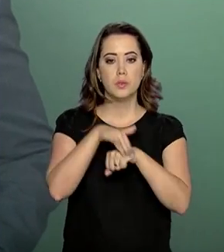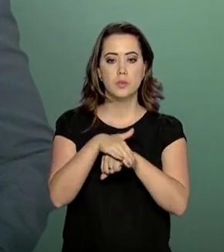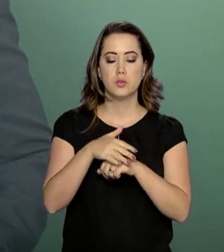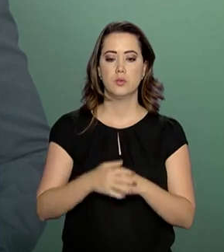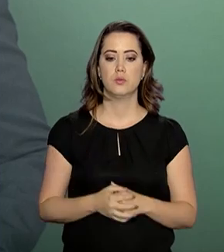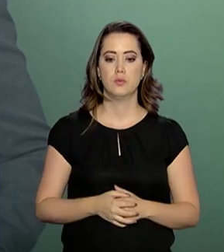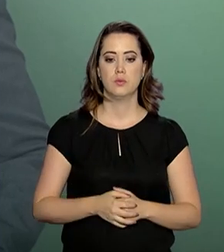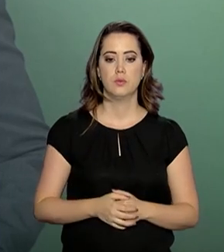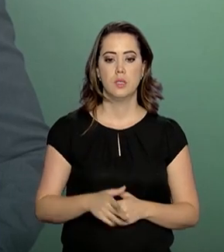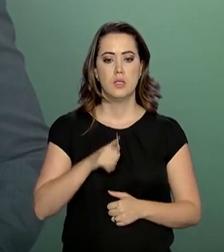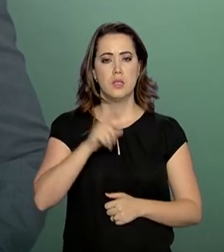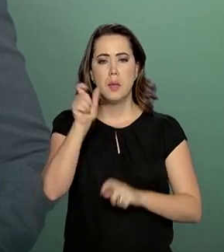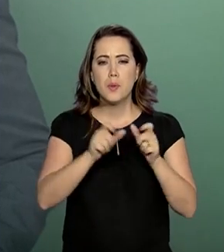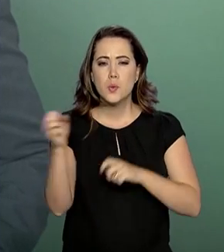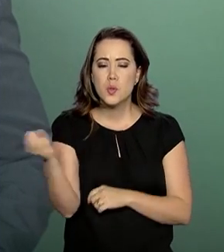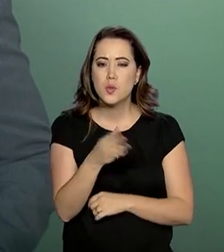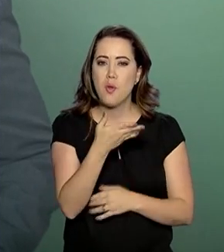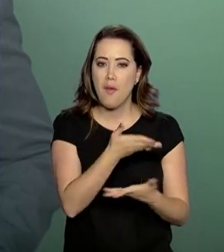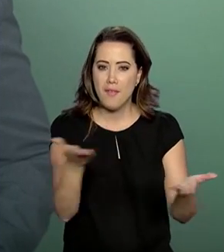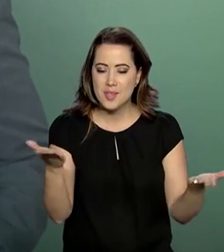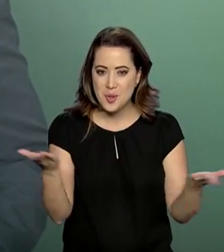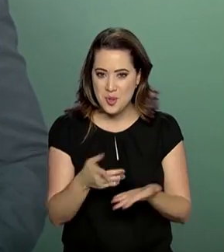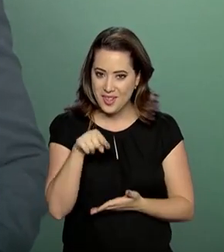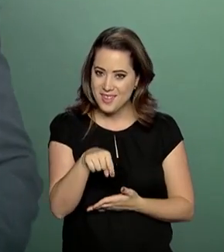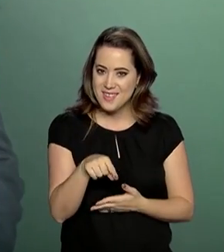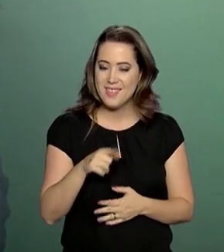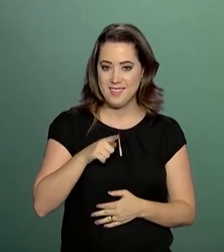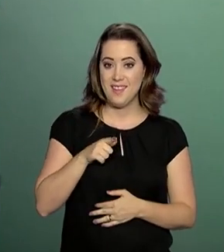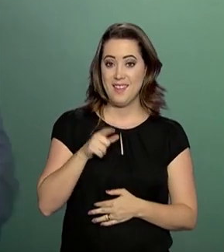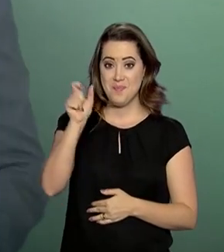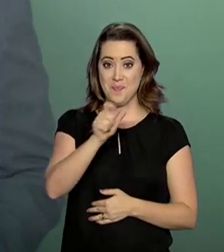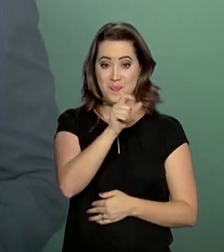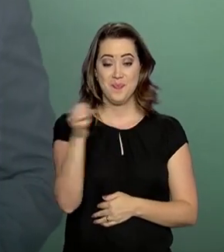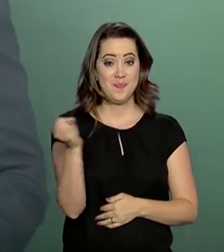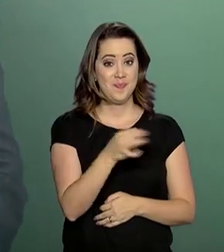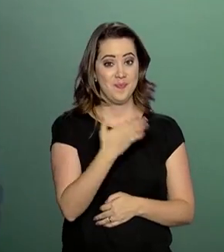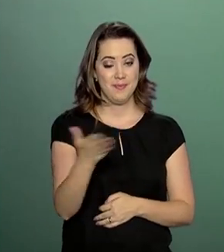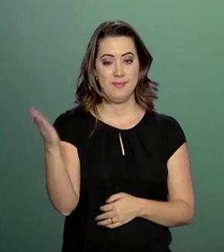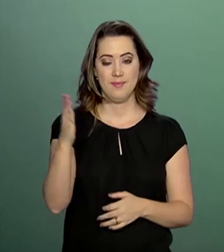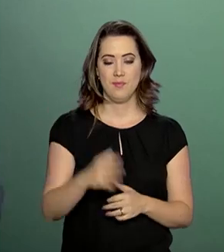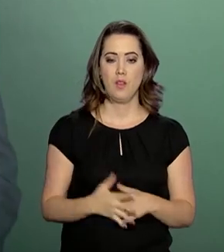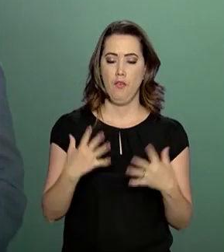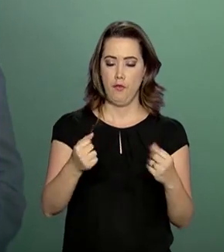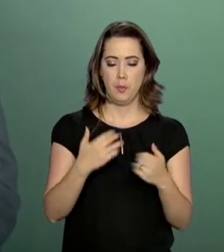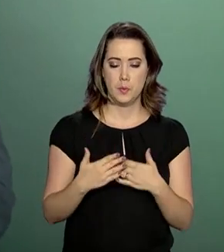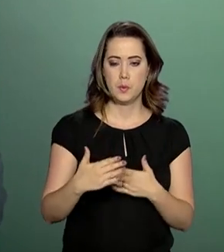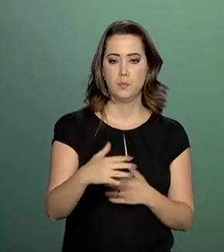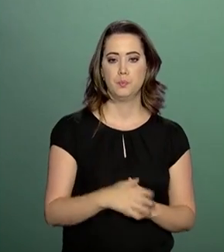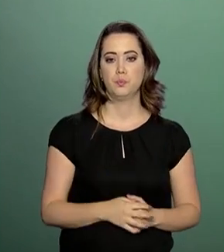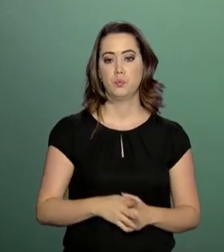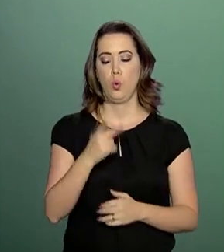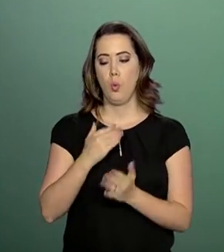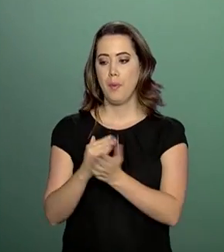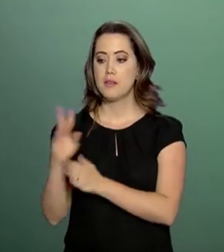noite tem gente nova no Pedaço aqui né Vamos lá